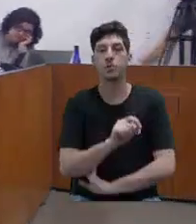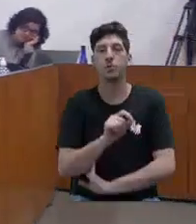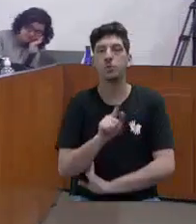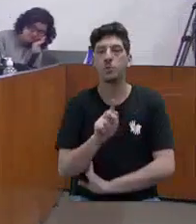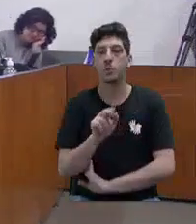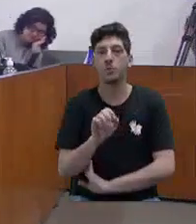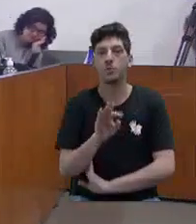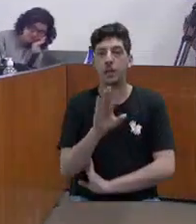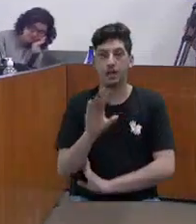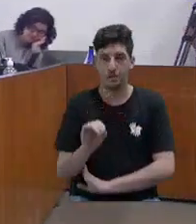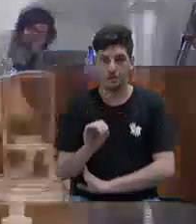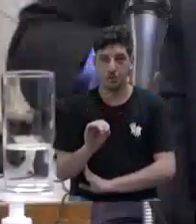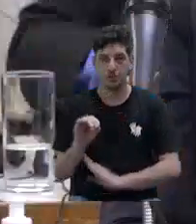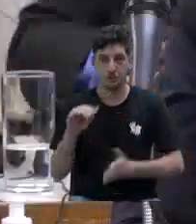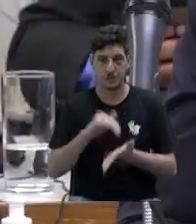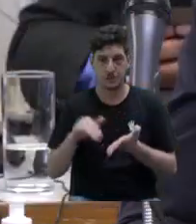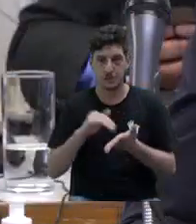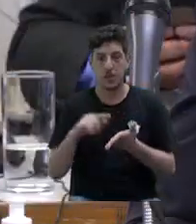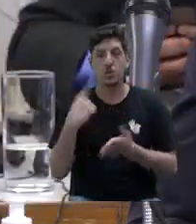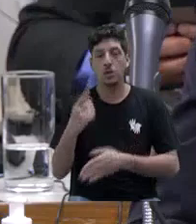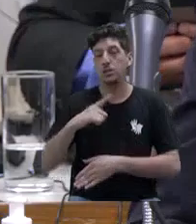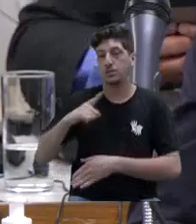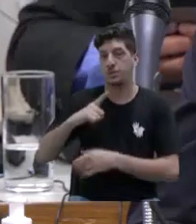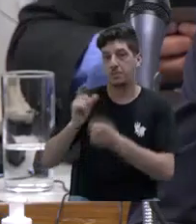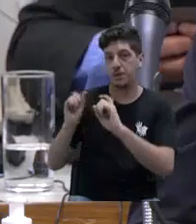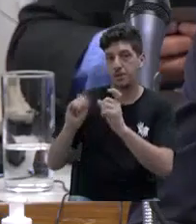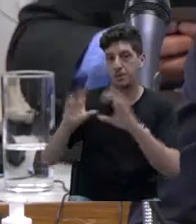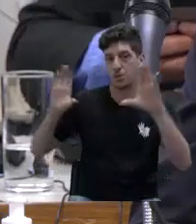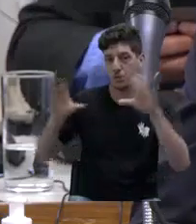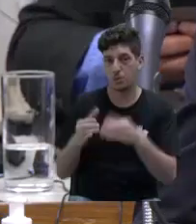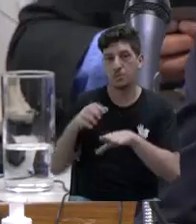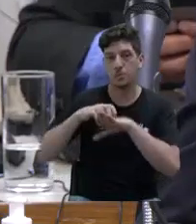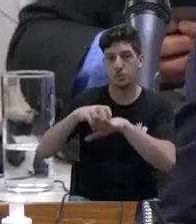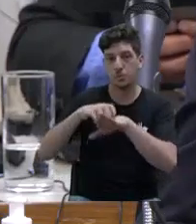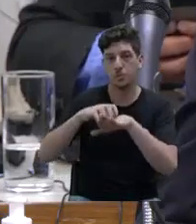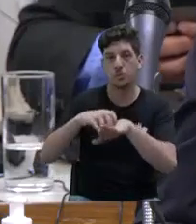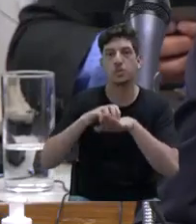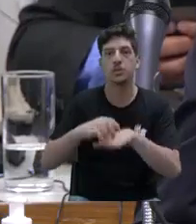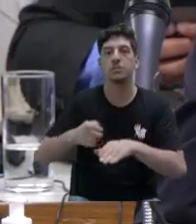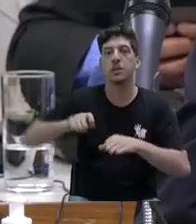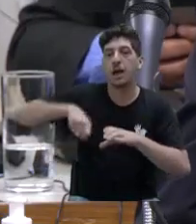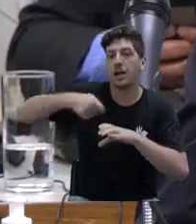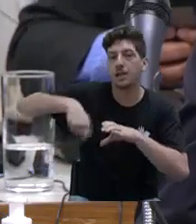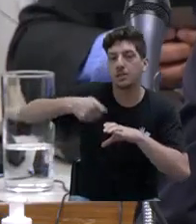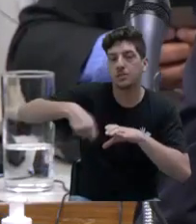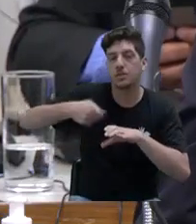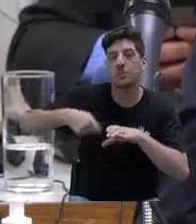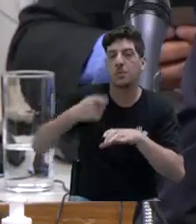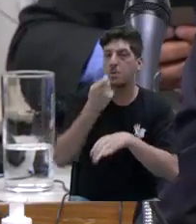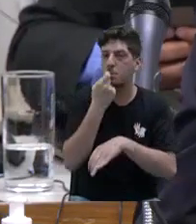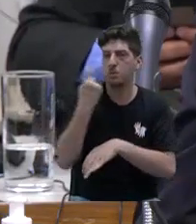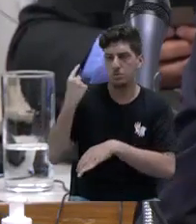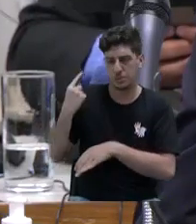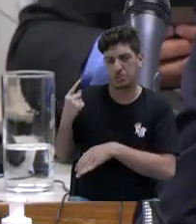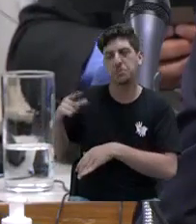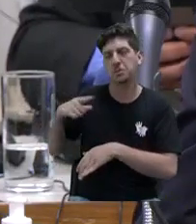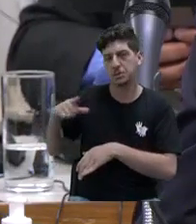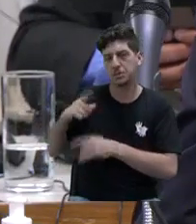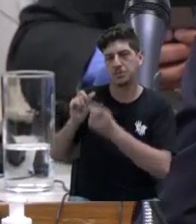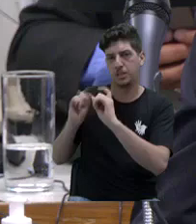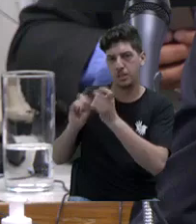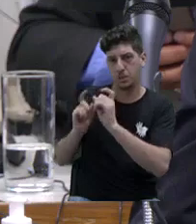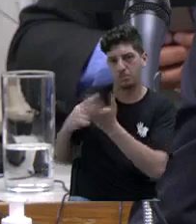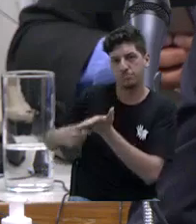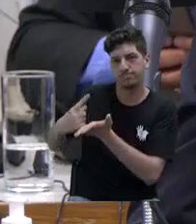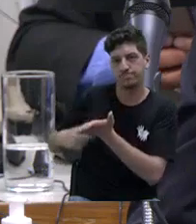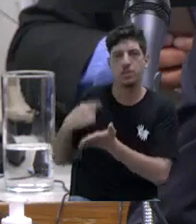secretário, nós tivemos uma reunião na Comissão de Turismo e Gastronomia, pouco tempo atrás, e